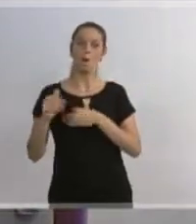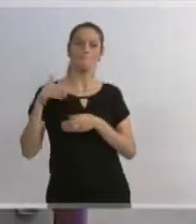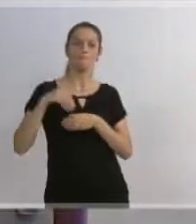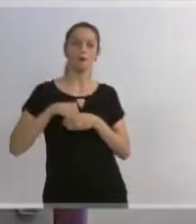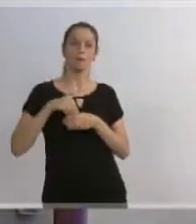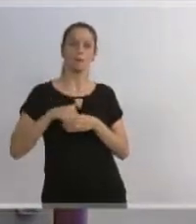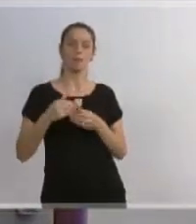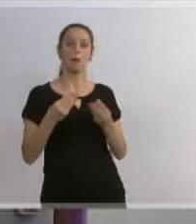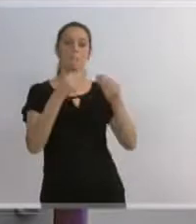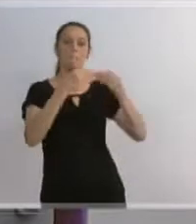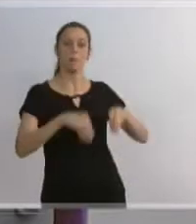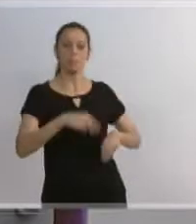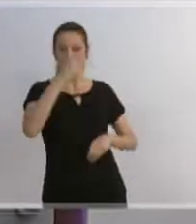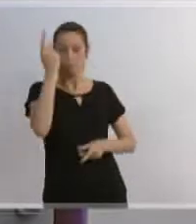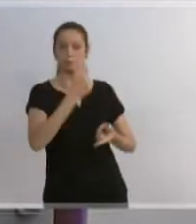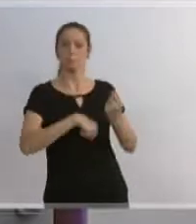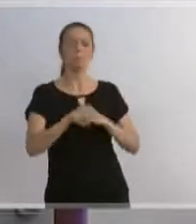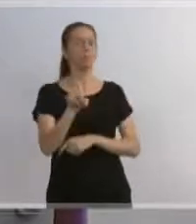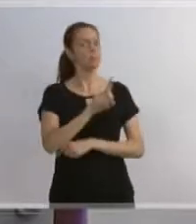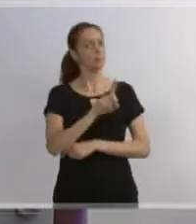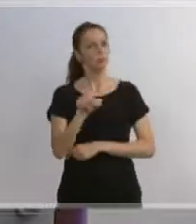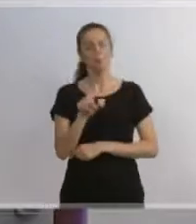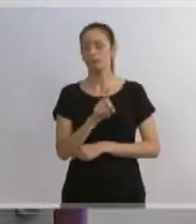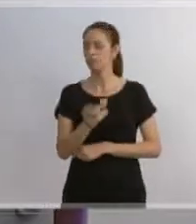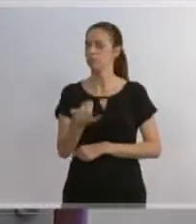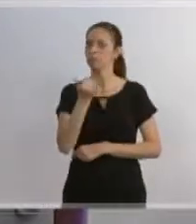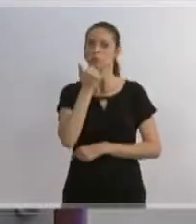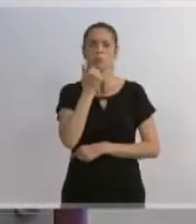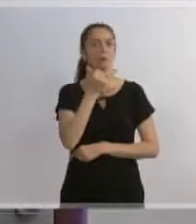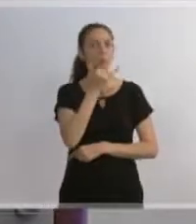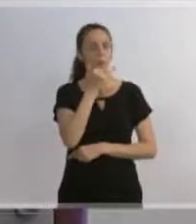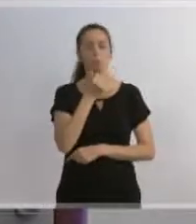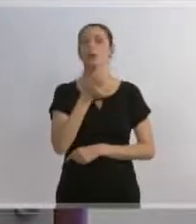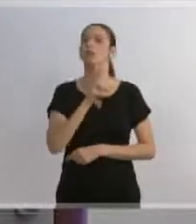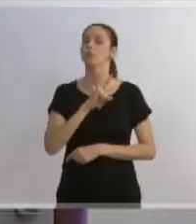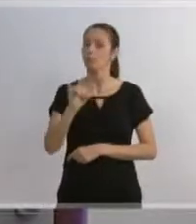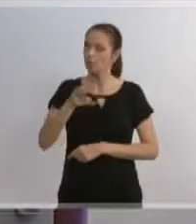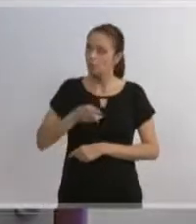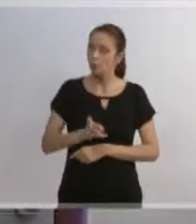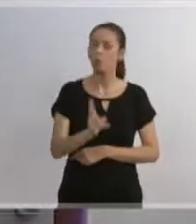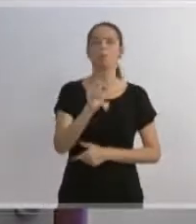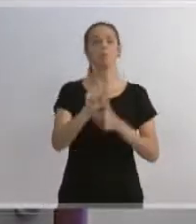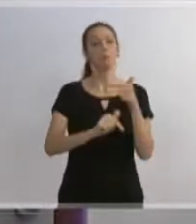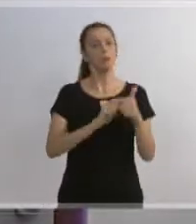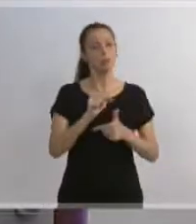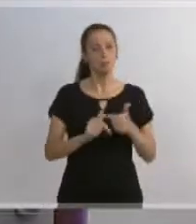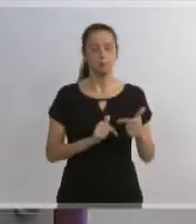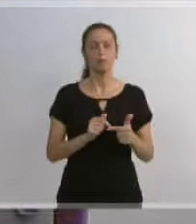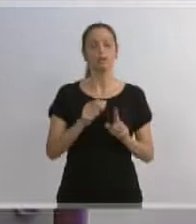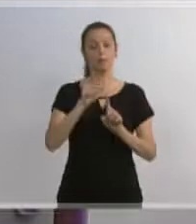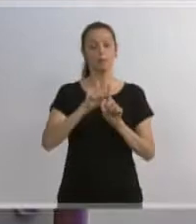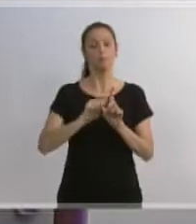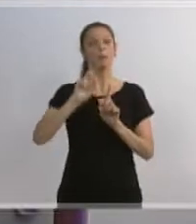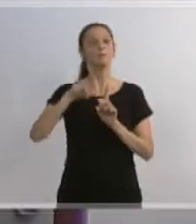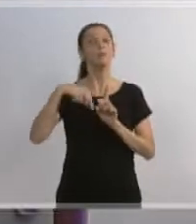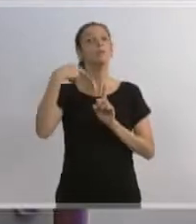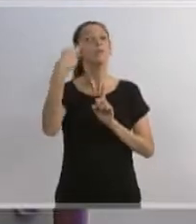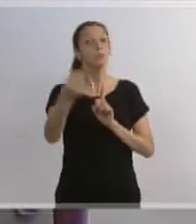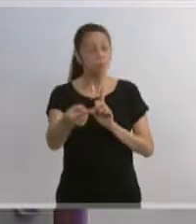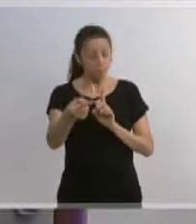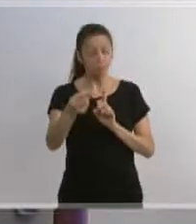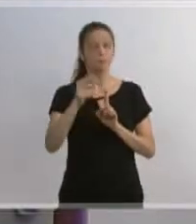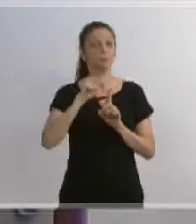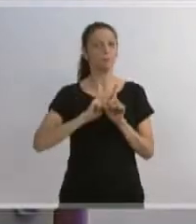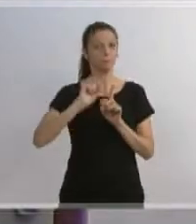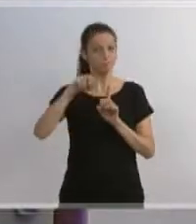nada contra cobrador de ônibus nenhum. Muito pelo contrário, eles vão continuar no trabalho deles. E quero que daqui um mês, gostaria que o mês eles viessem aqui nessa casa